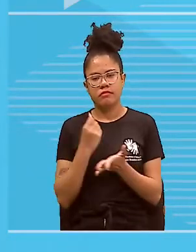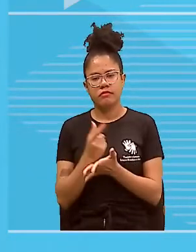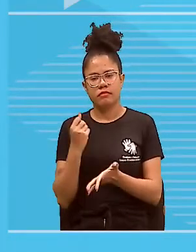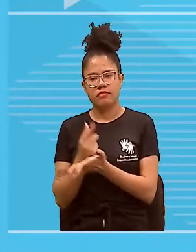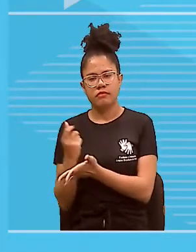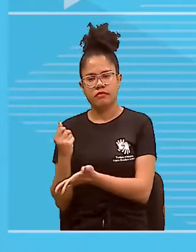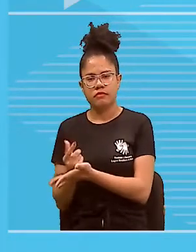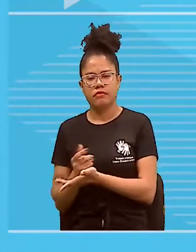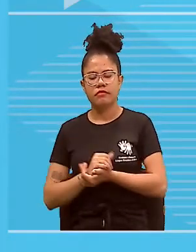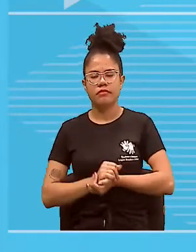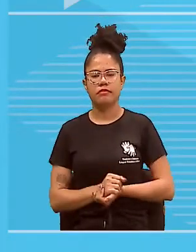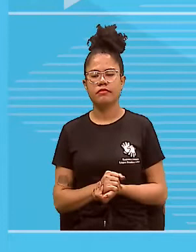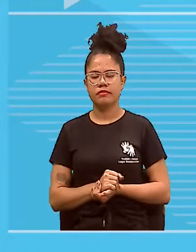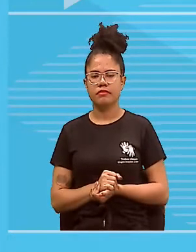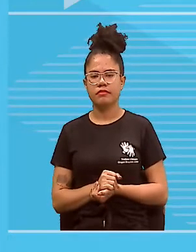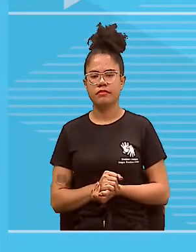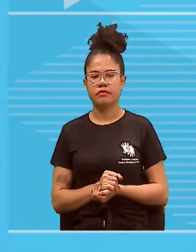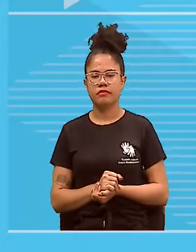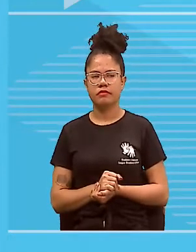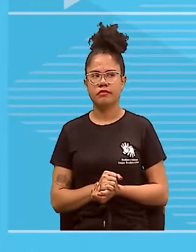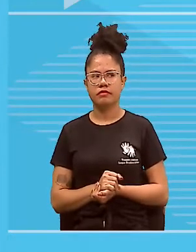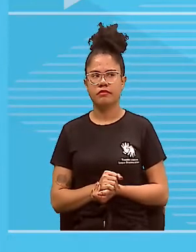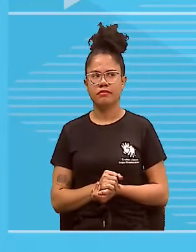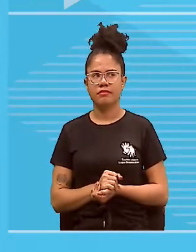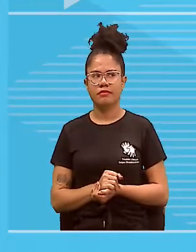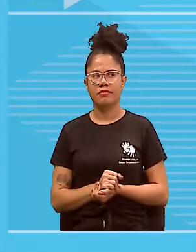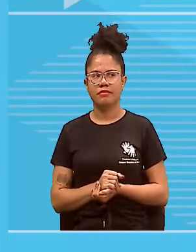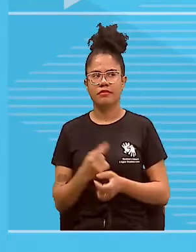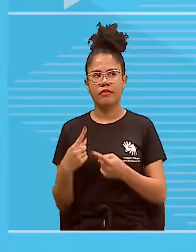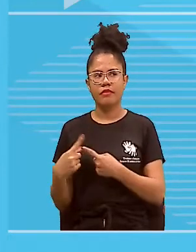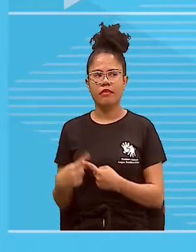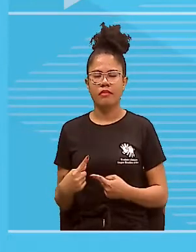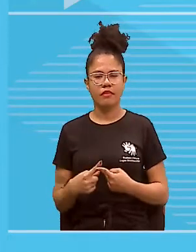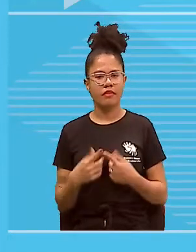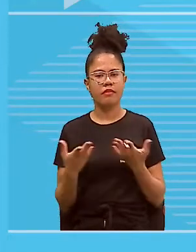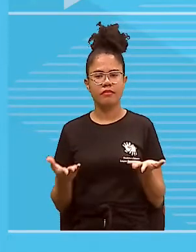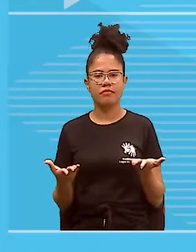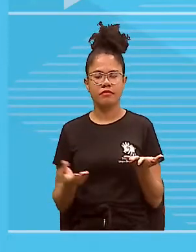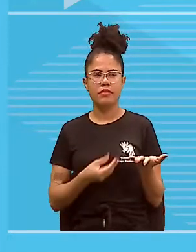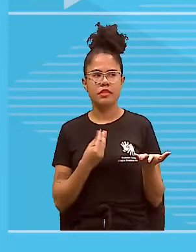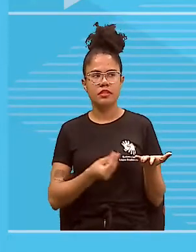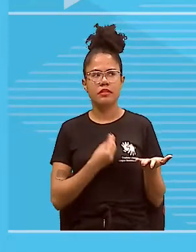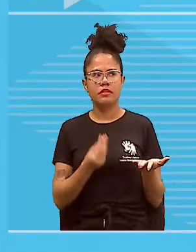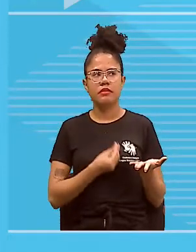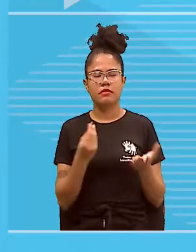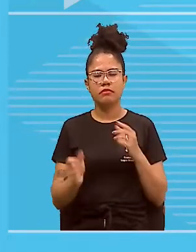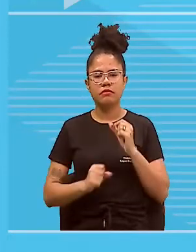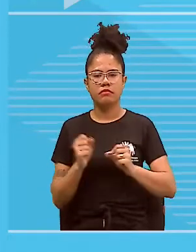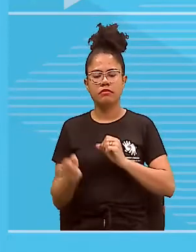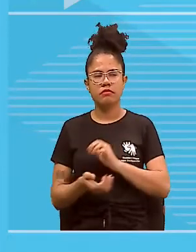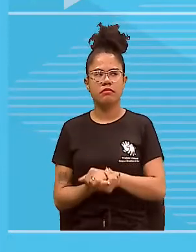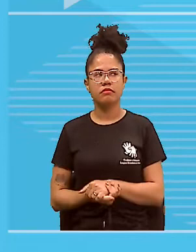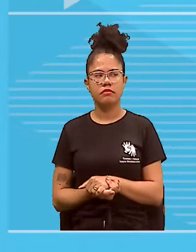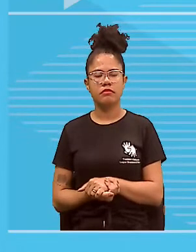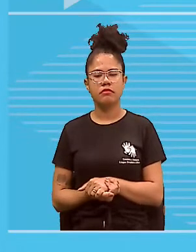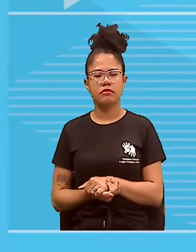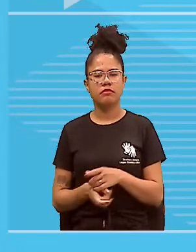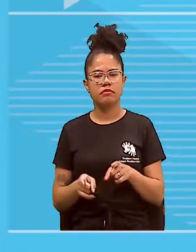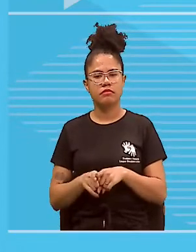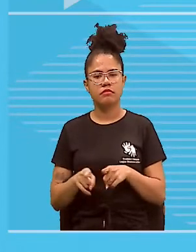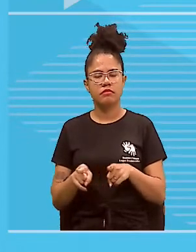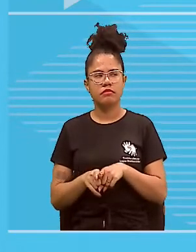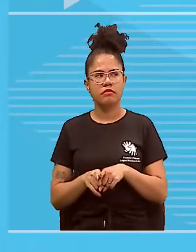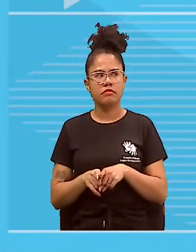mas média os mais médiuns meios de massa rádio televisão e a vida